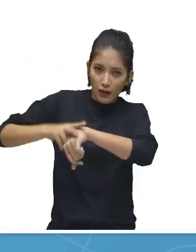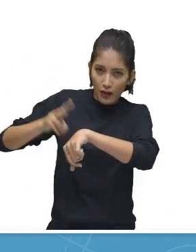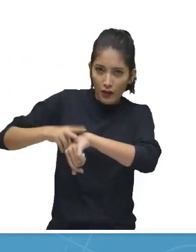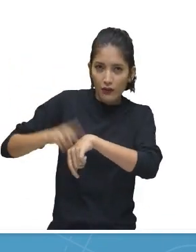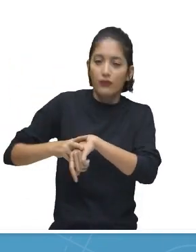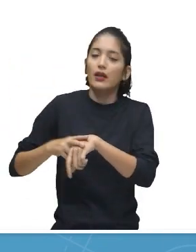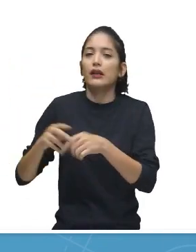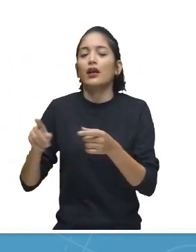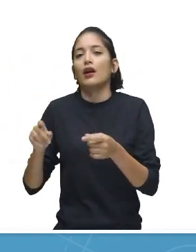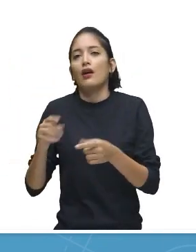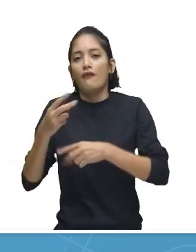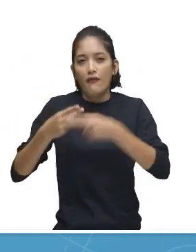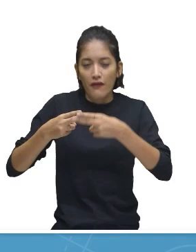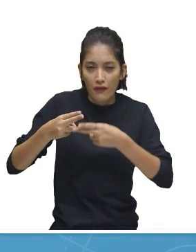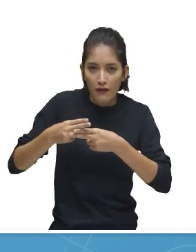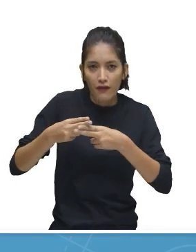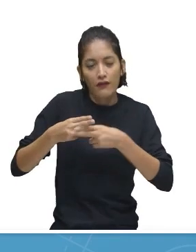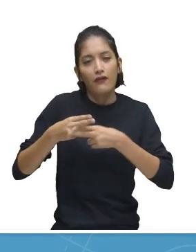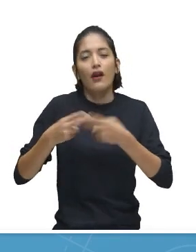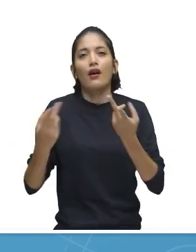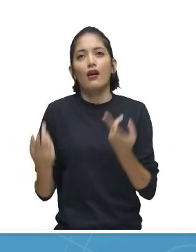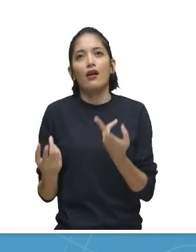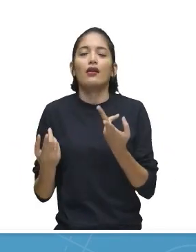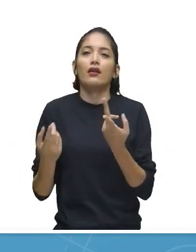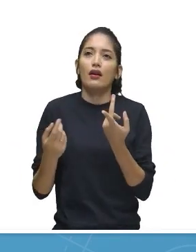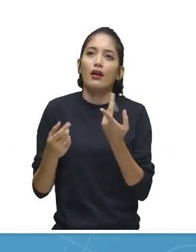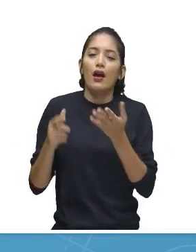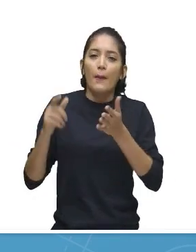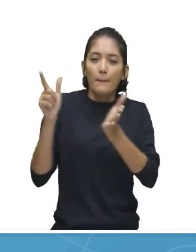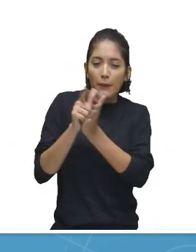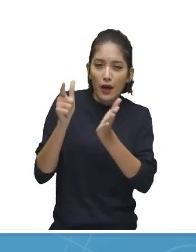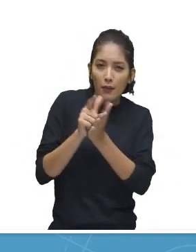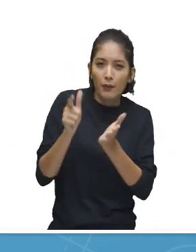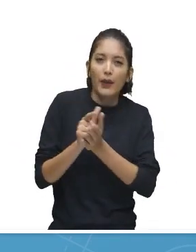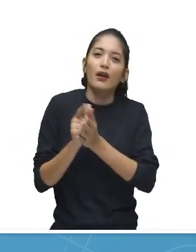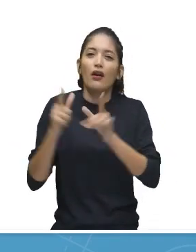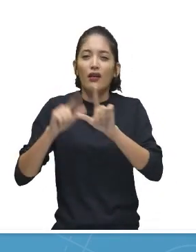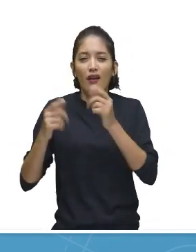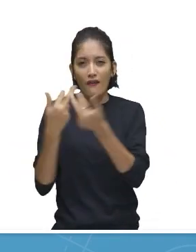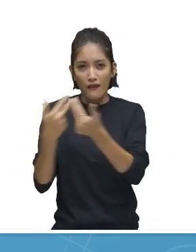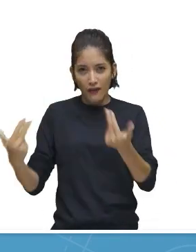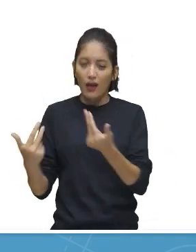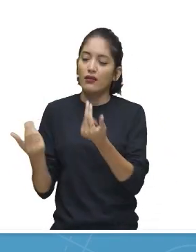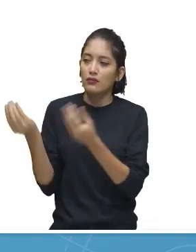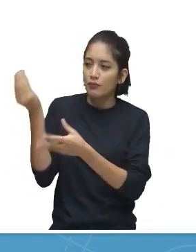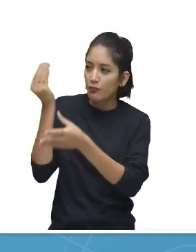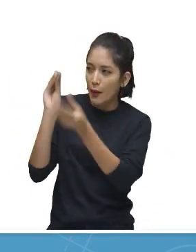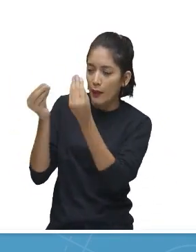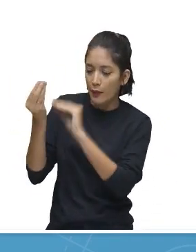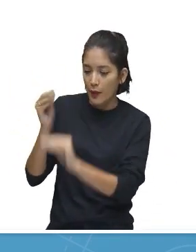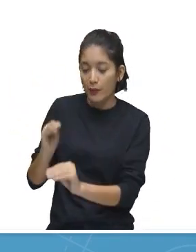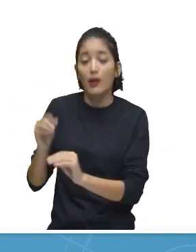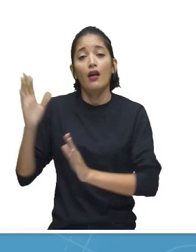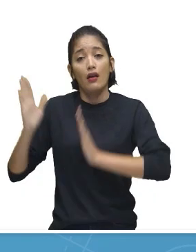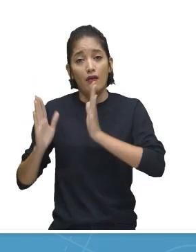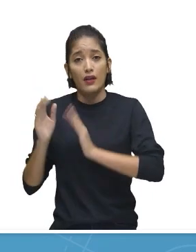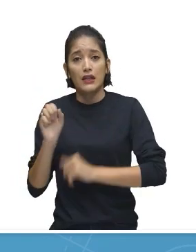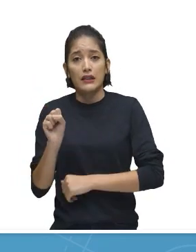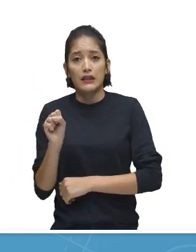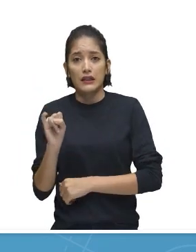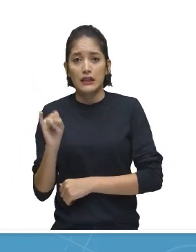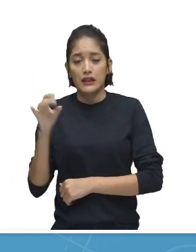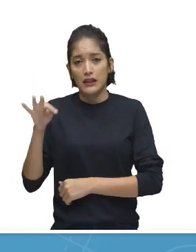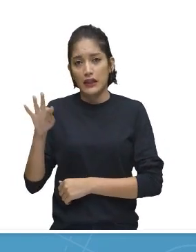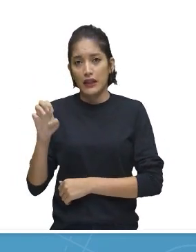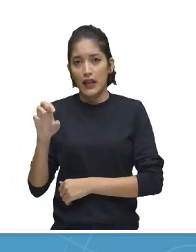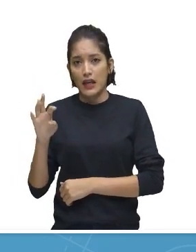como faca, partitura, letras, então é essa fase sintética, tá? Onde ele